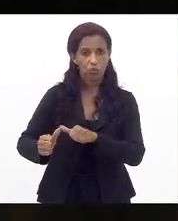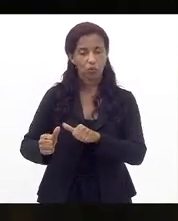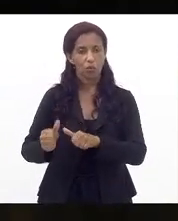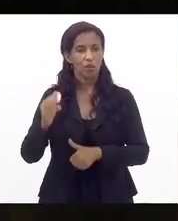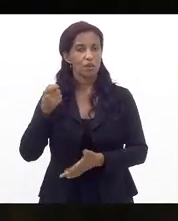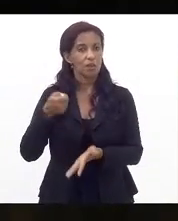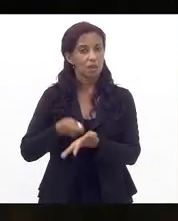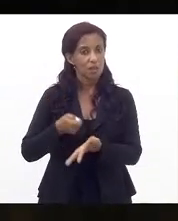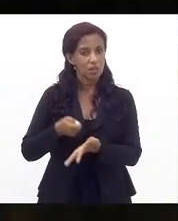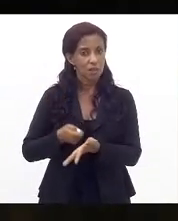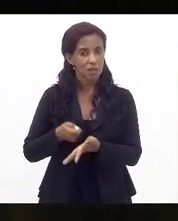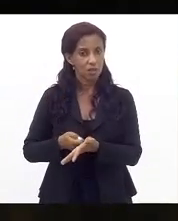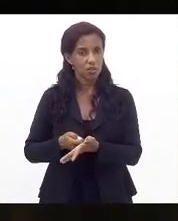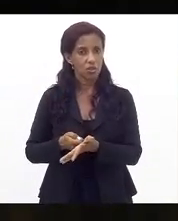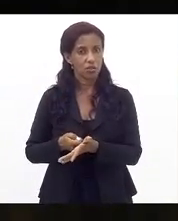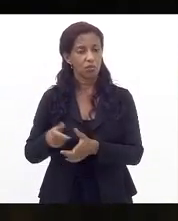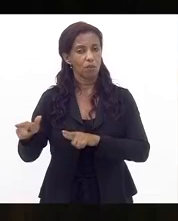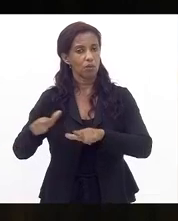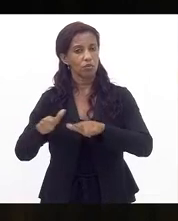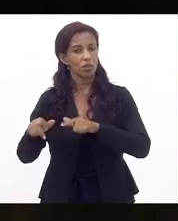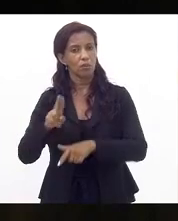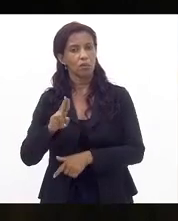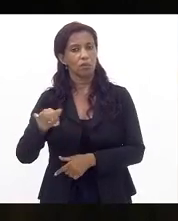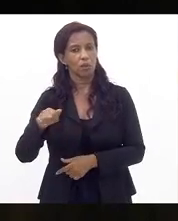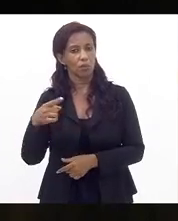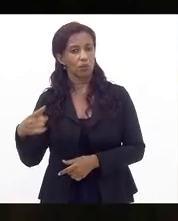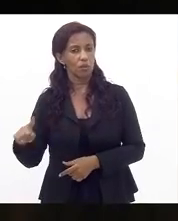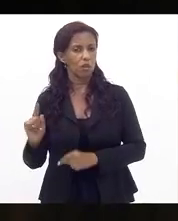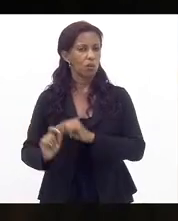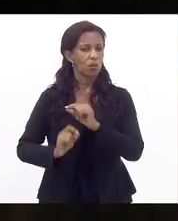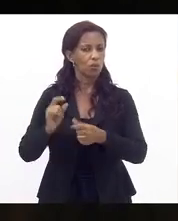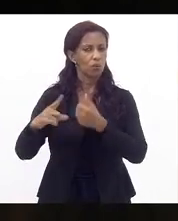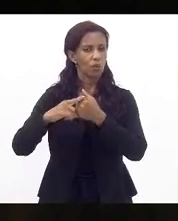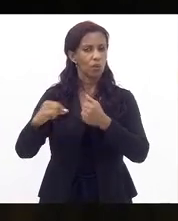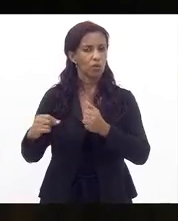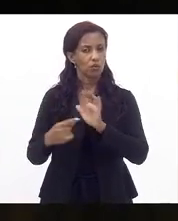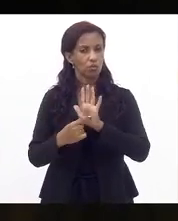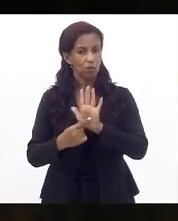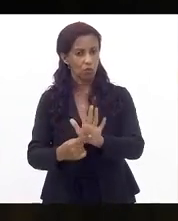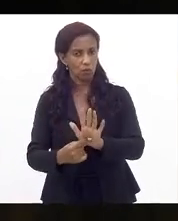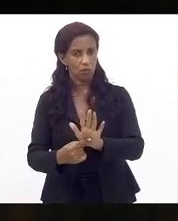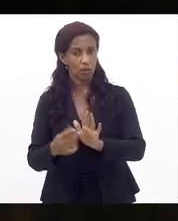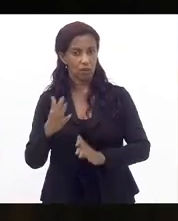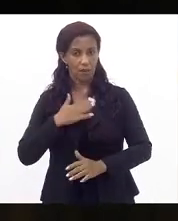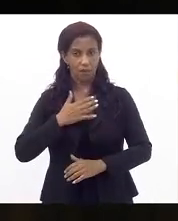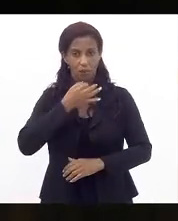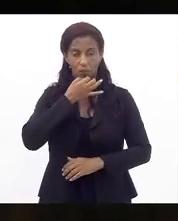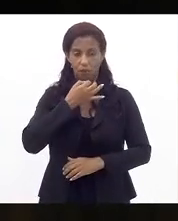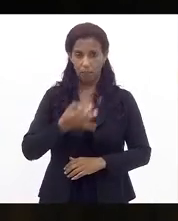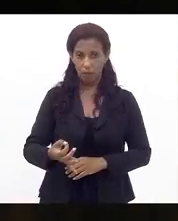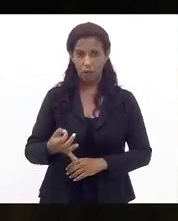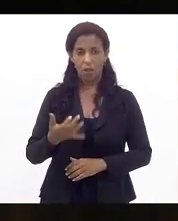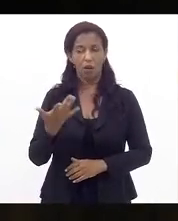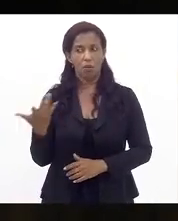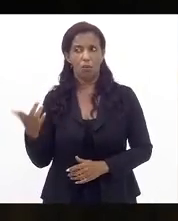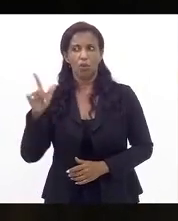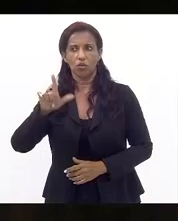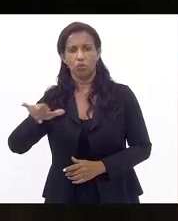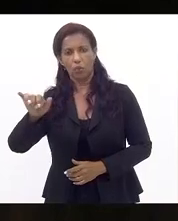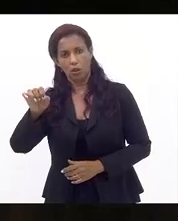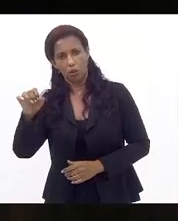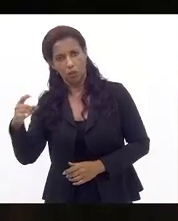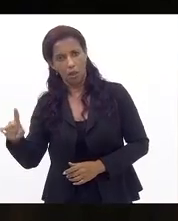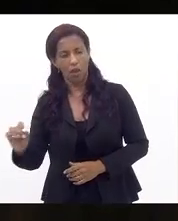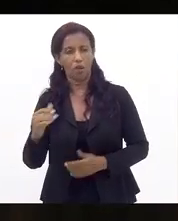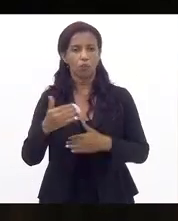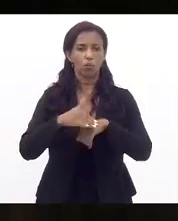requisito exigível para os servidores da União um tom o que o artigo 12 quer dizer na minha opinião acho que do Leonardo